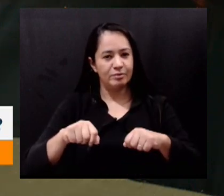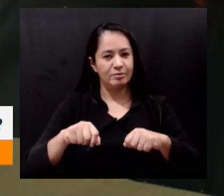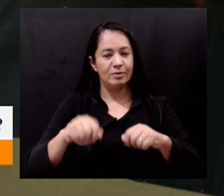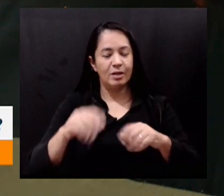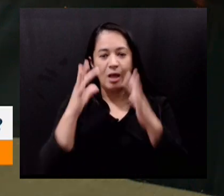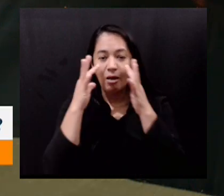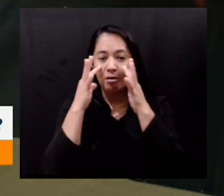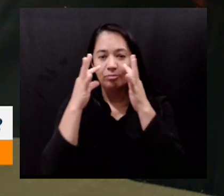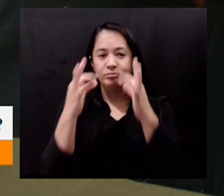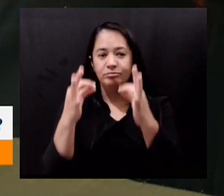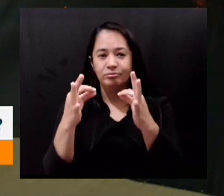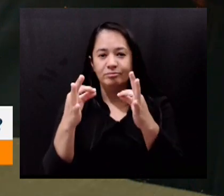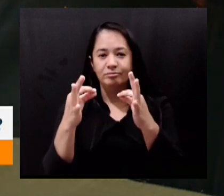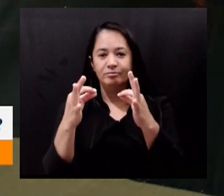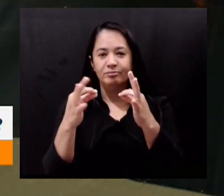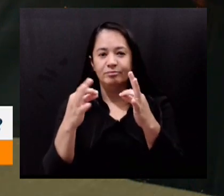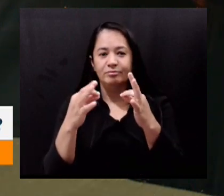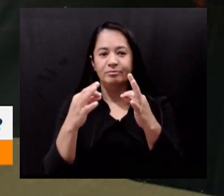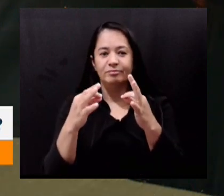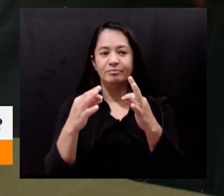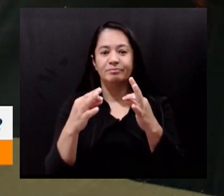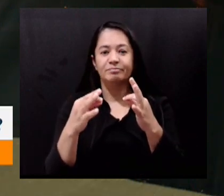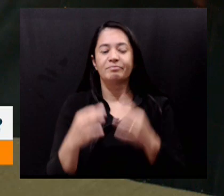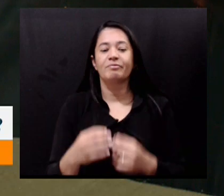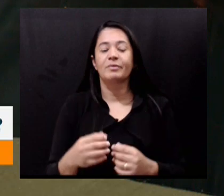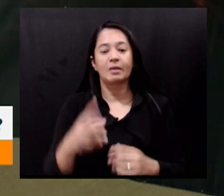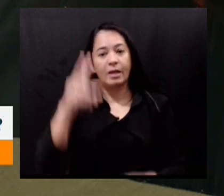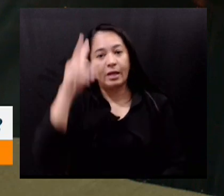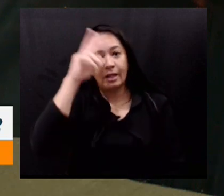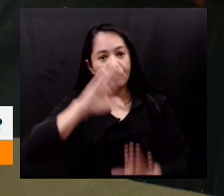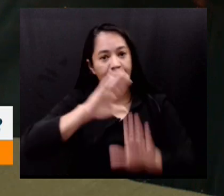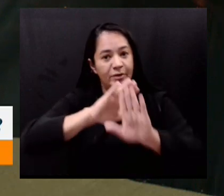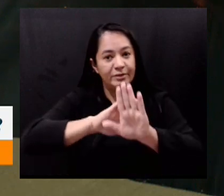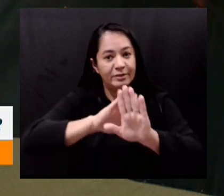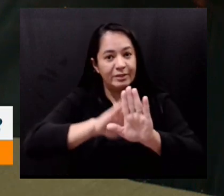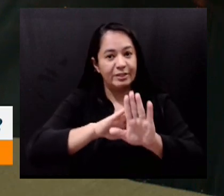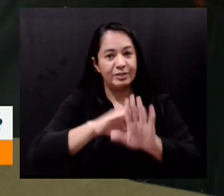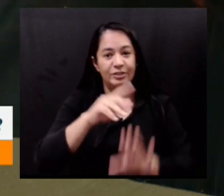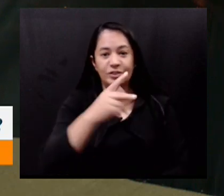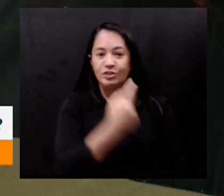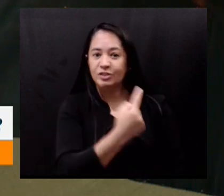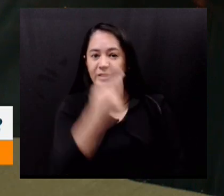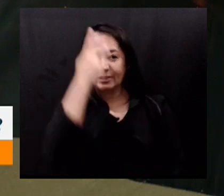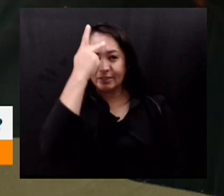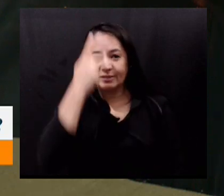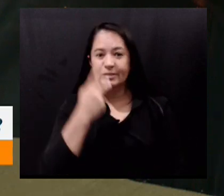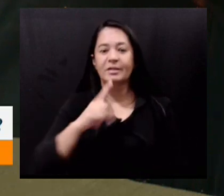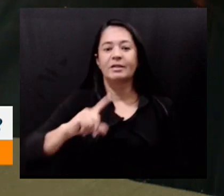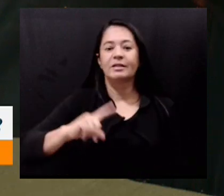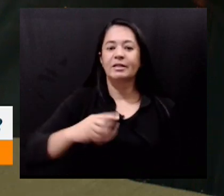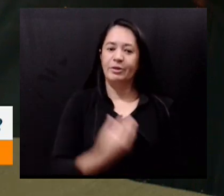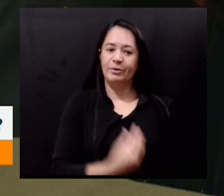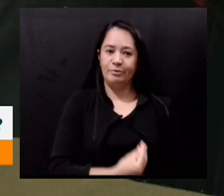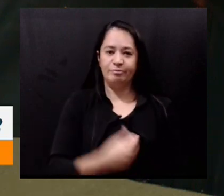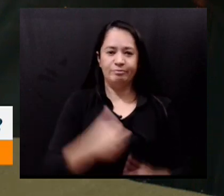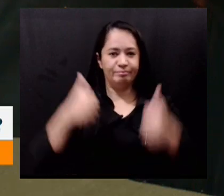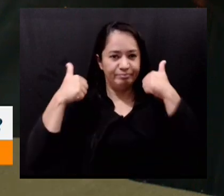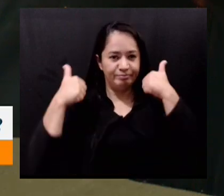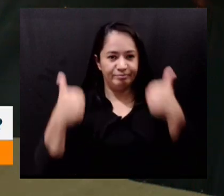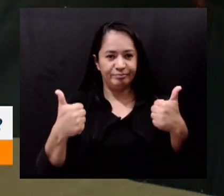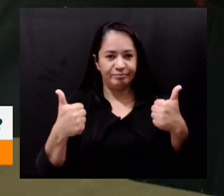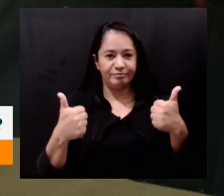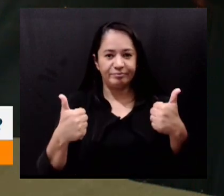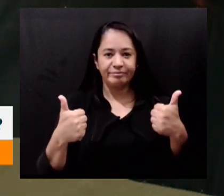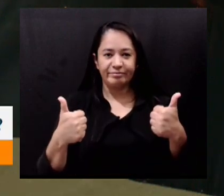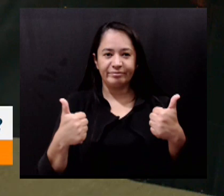ataque. E lembre-se, por trás de cada perfil existe uma vida, tá certo? Gente, seguinte, amanhã o